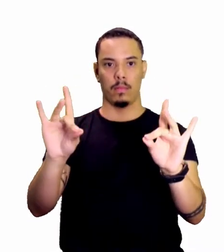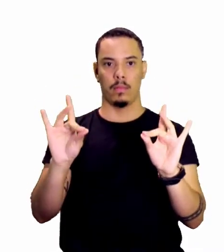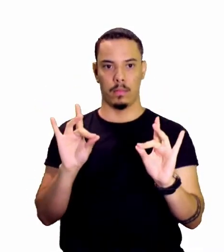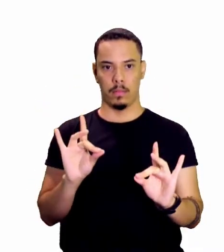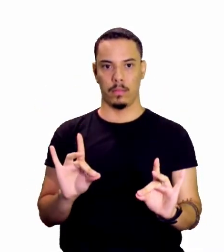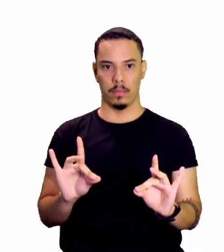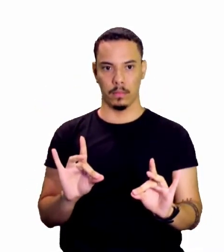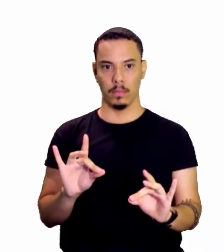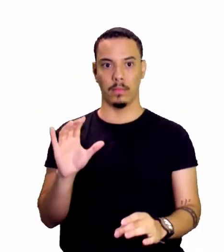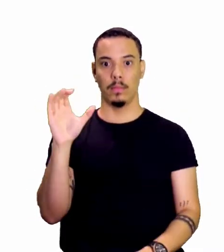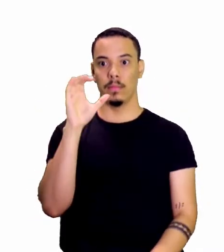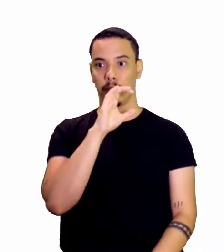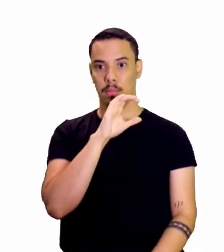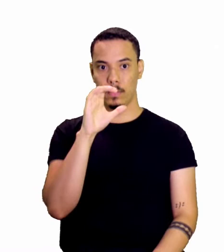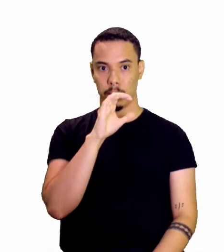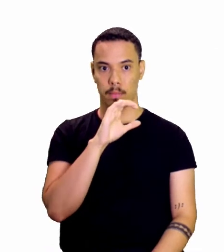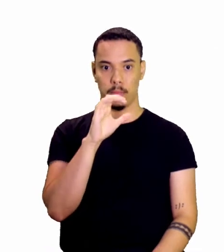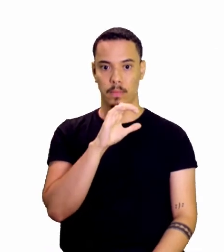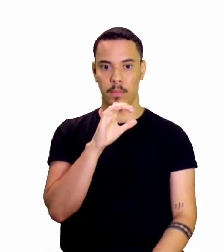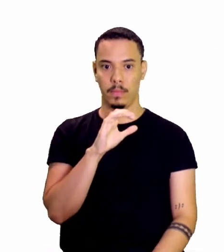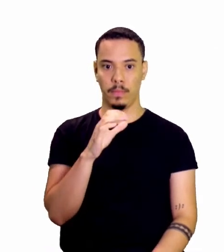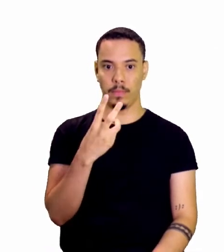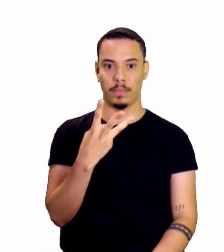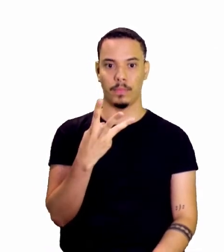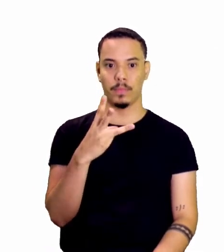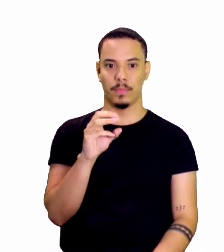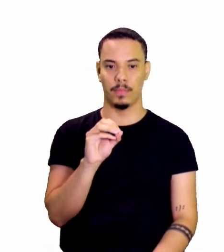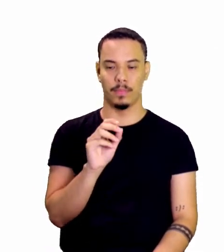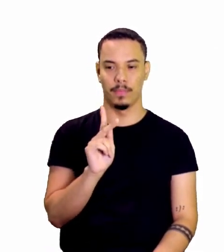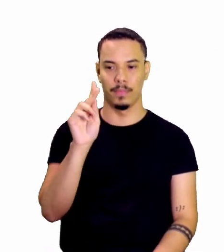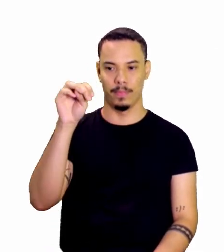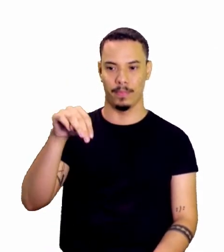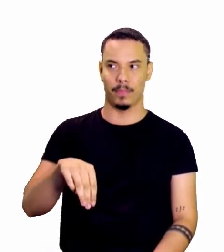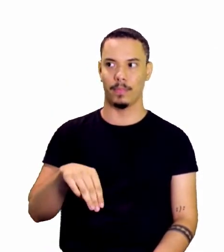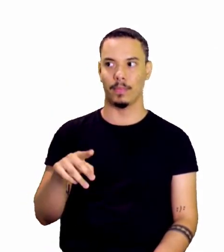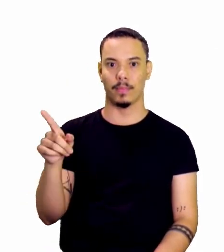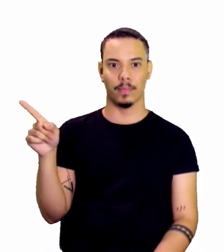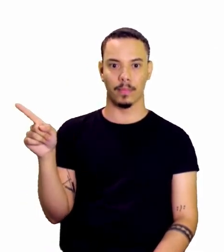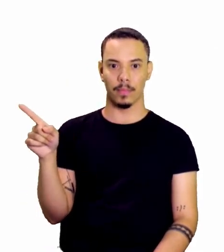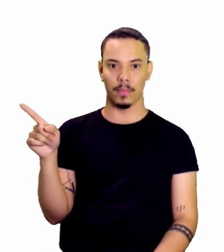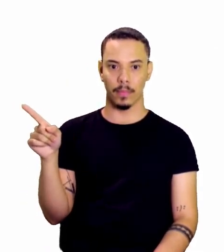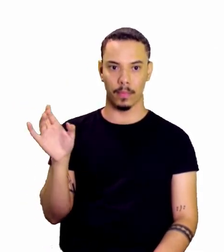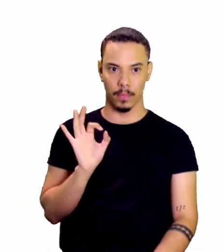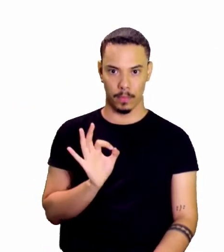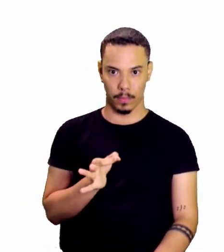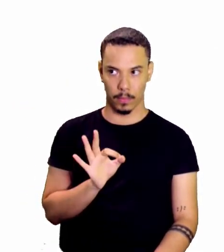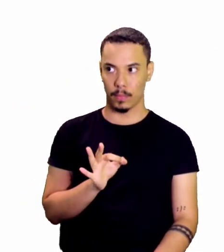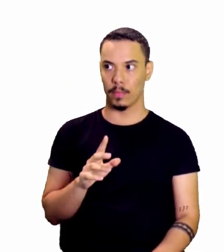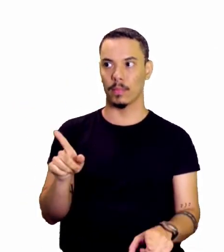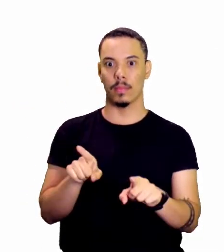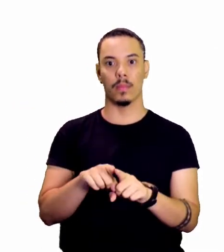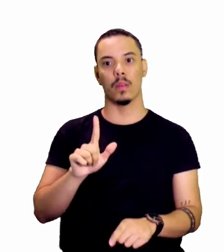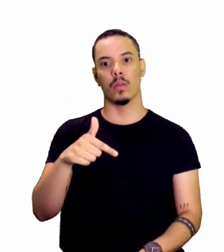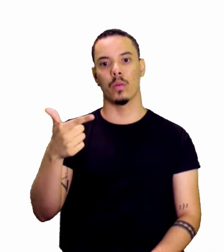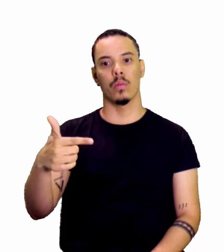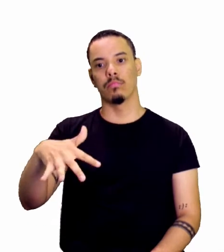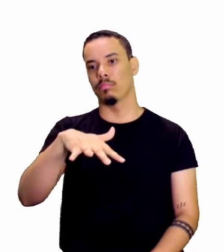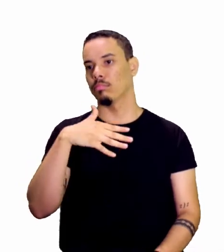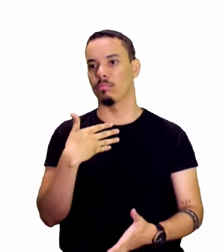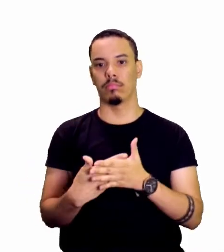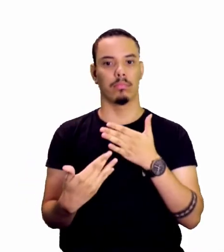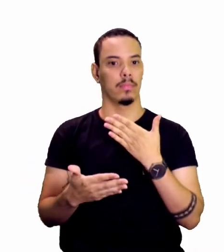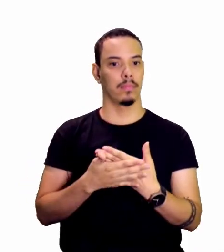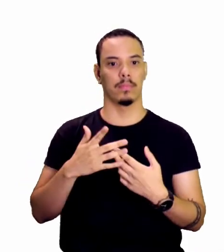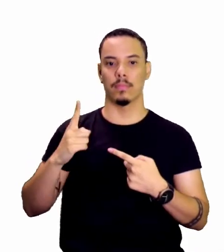a velocidade dele aqui ó aqui ó aqui 30 km por hora em um instante qualquer